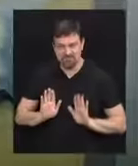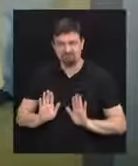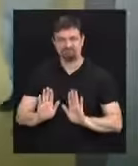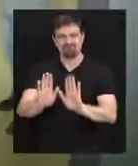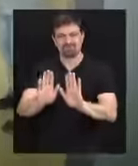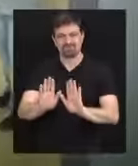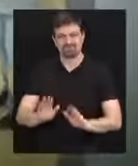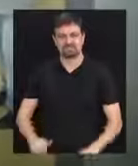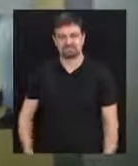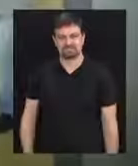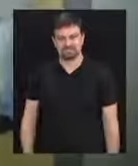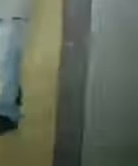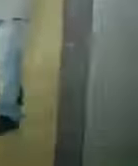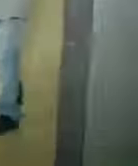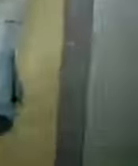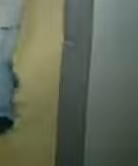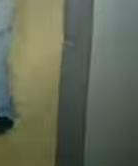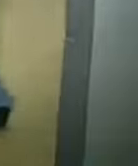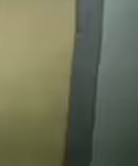primeiro.